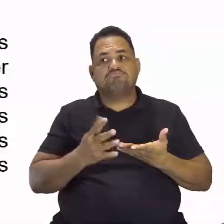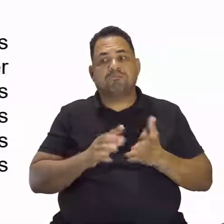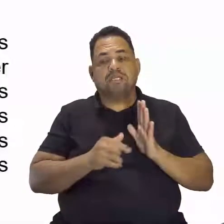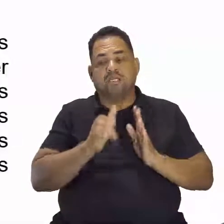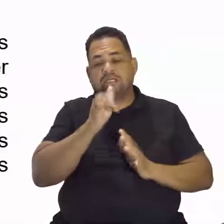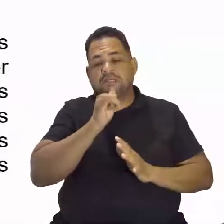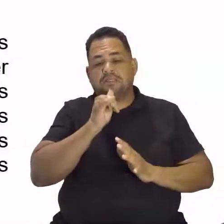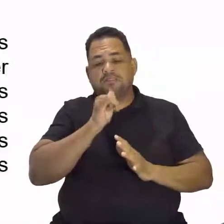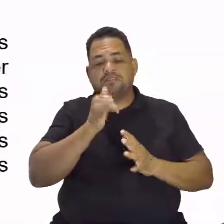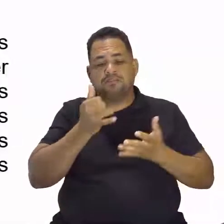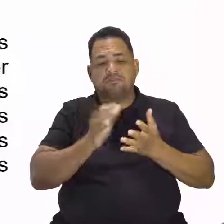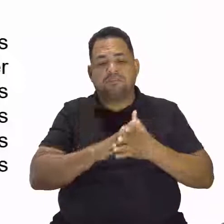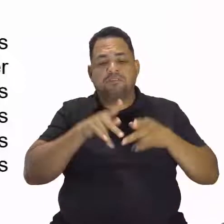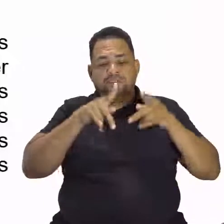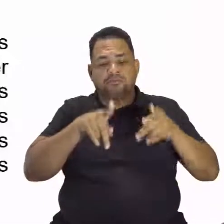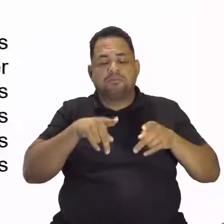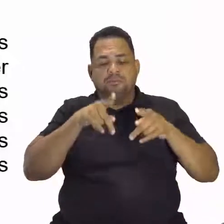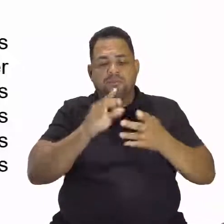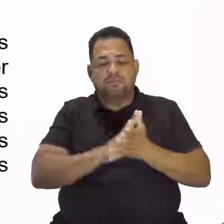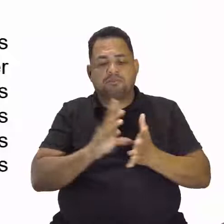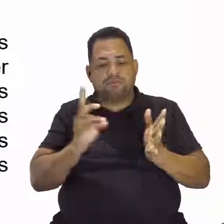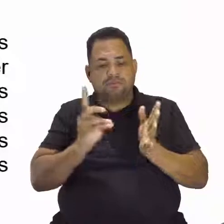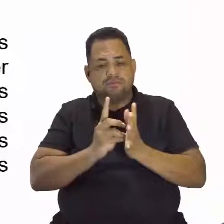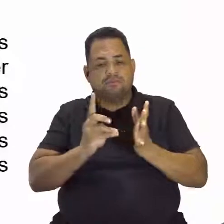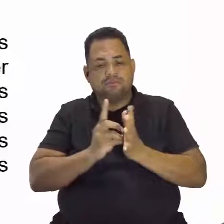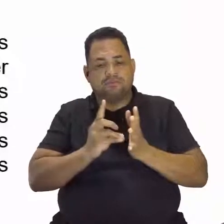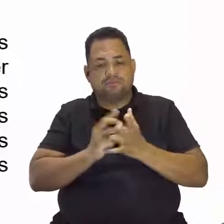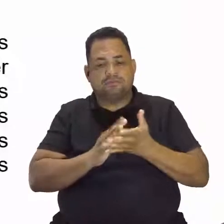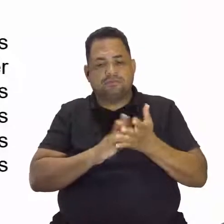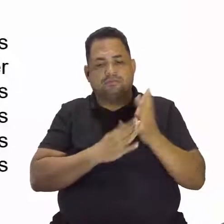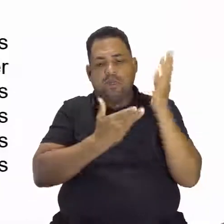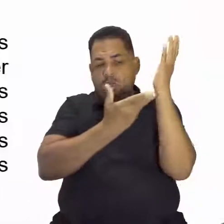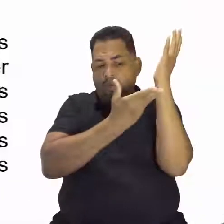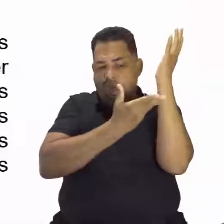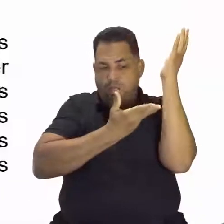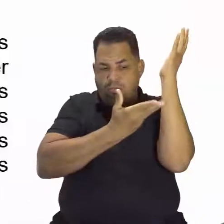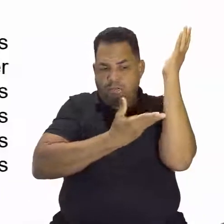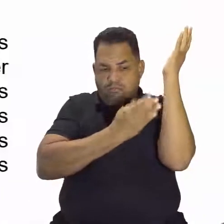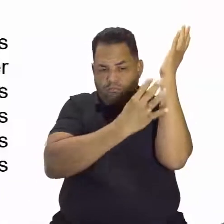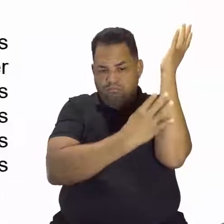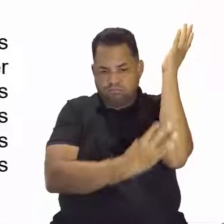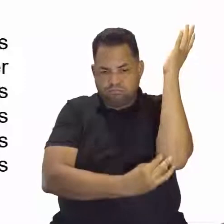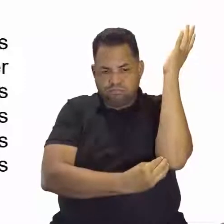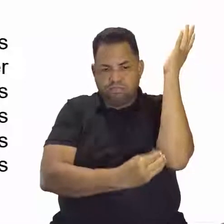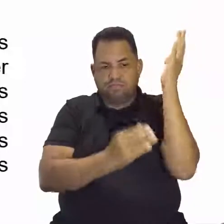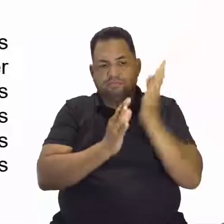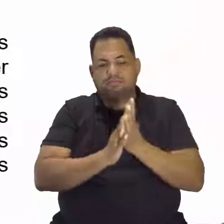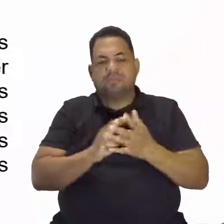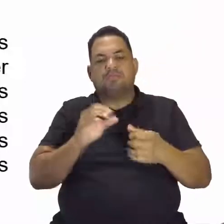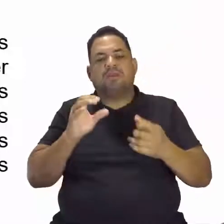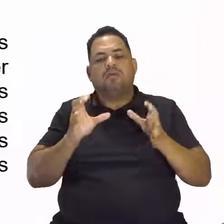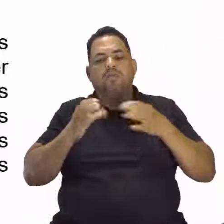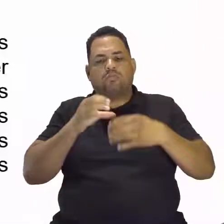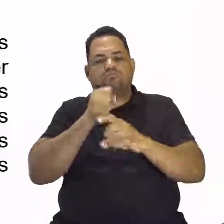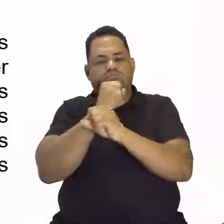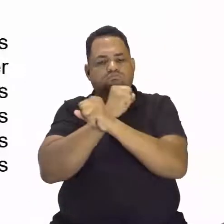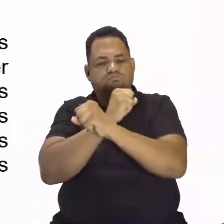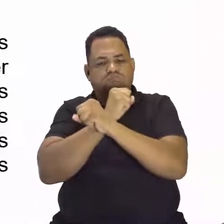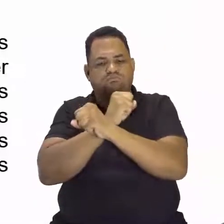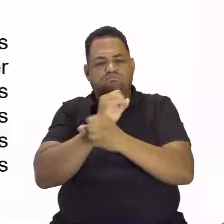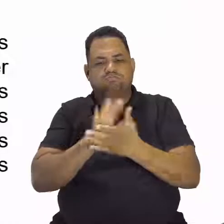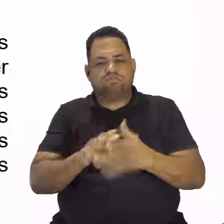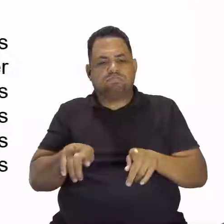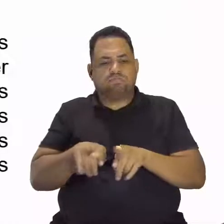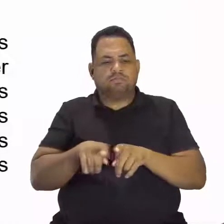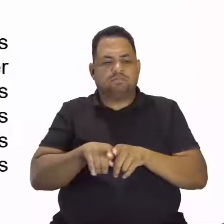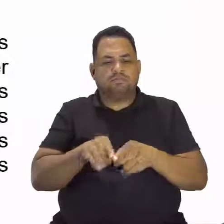dos seringueiros e dos quilombolas. Outras nem tanto, como é o caso dos ribeirinhos. São construções elaboradas para